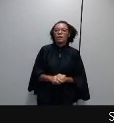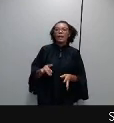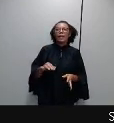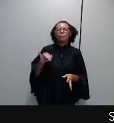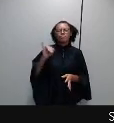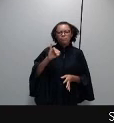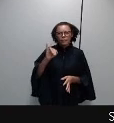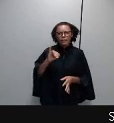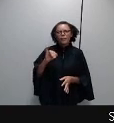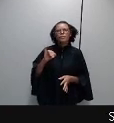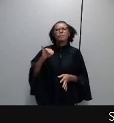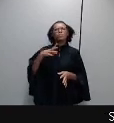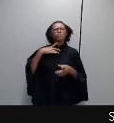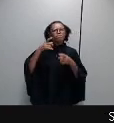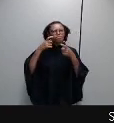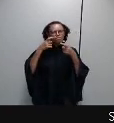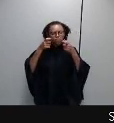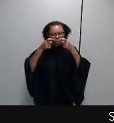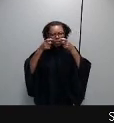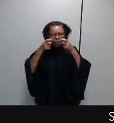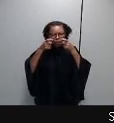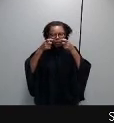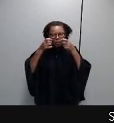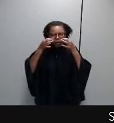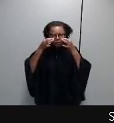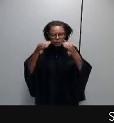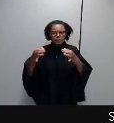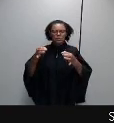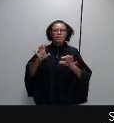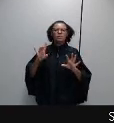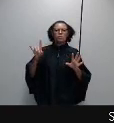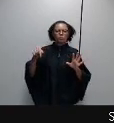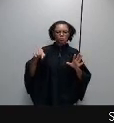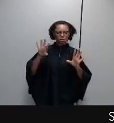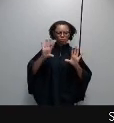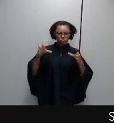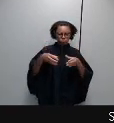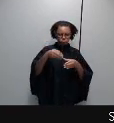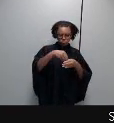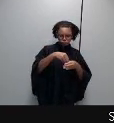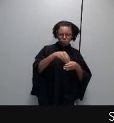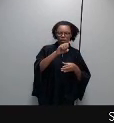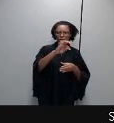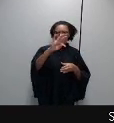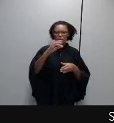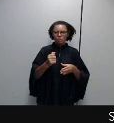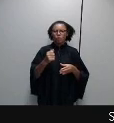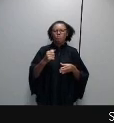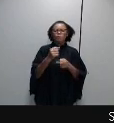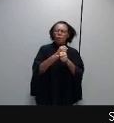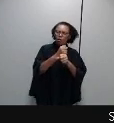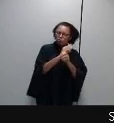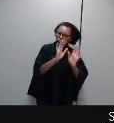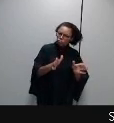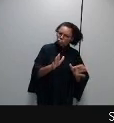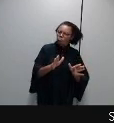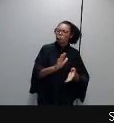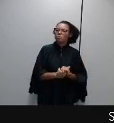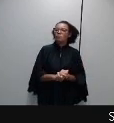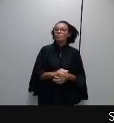chama atenção a eles Thomas j já como vossas excelências há alguns anos e